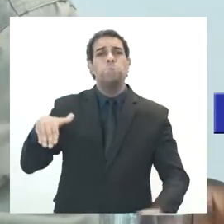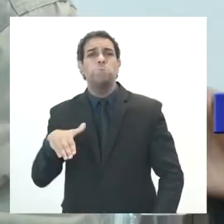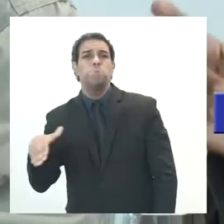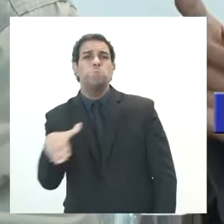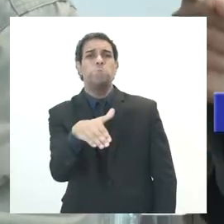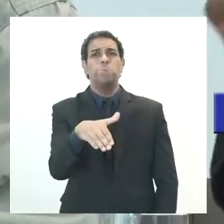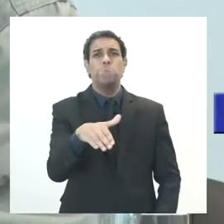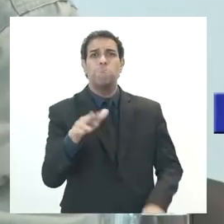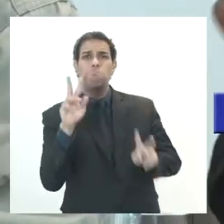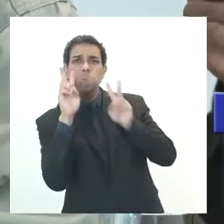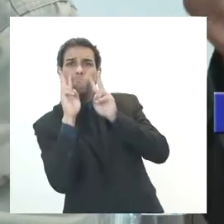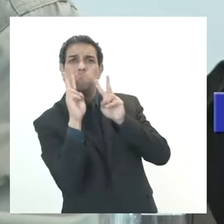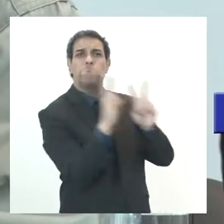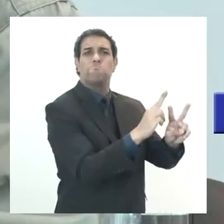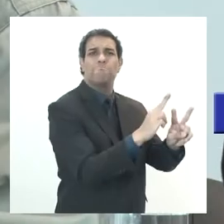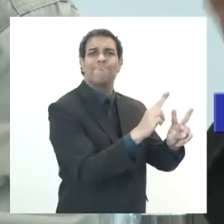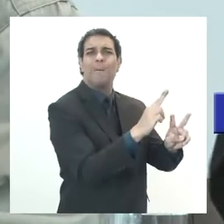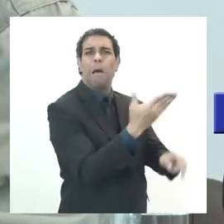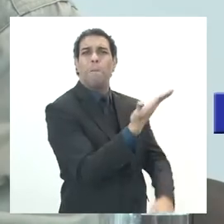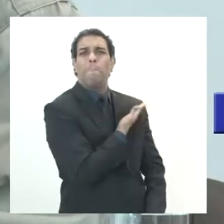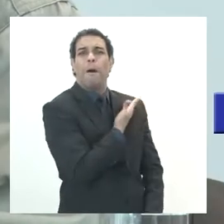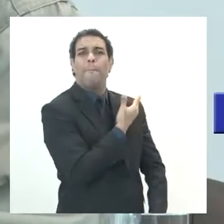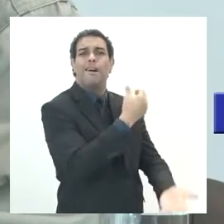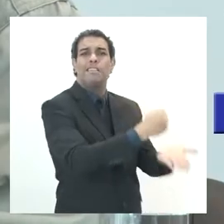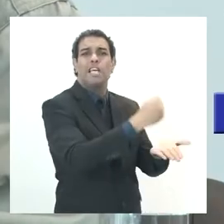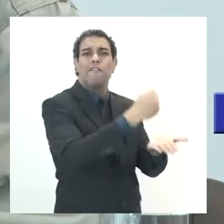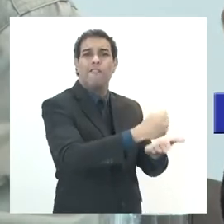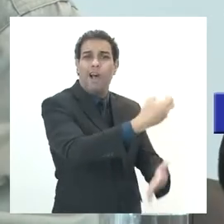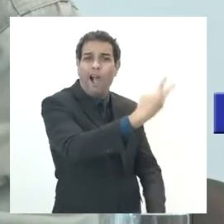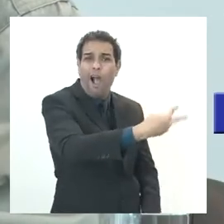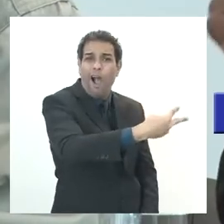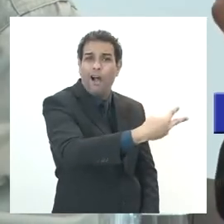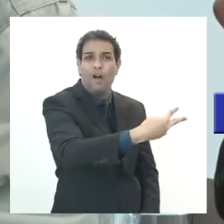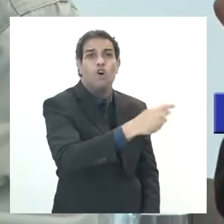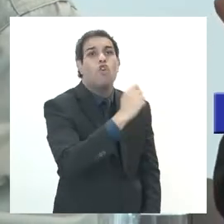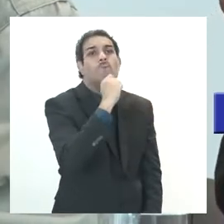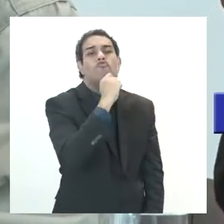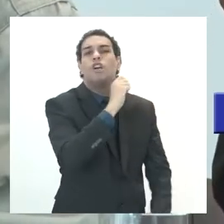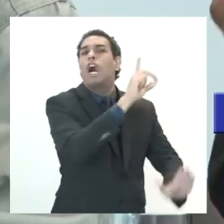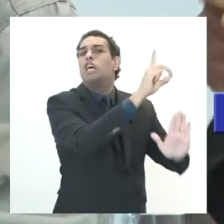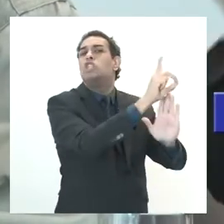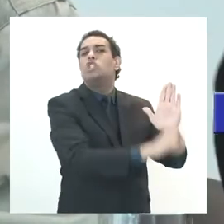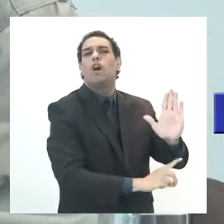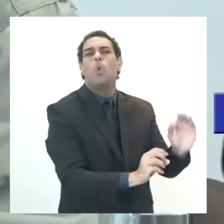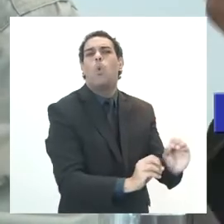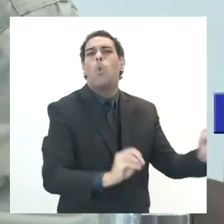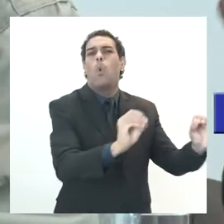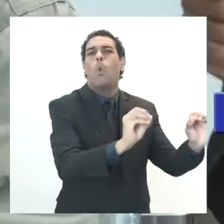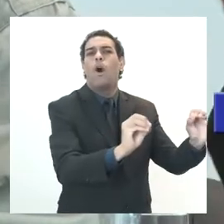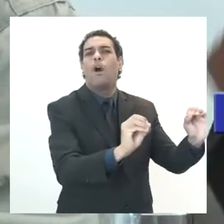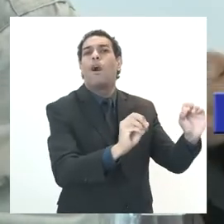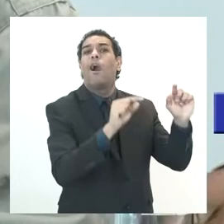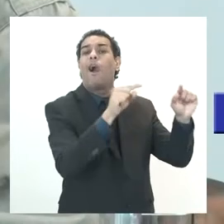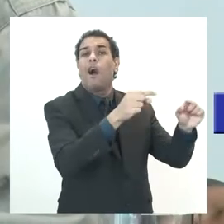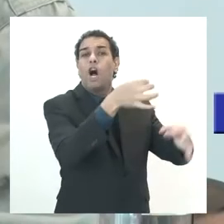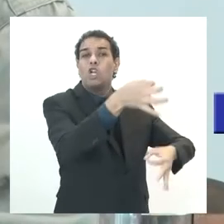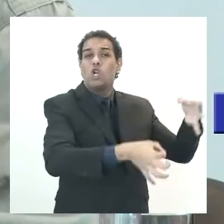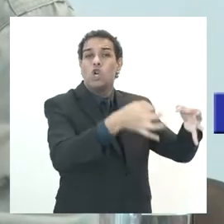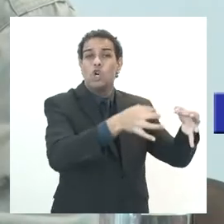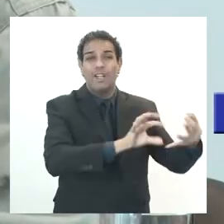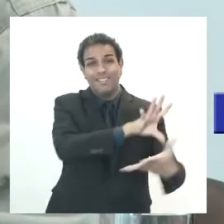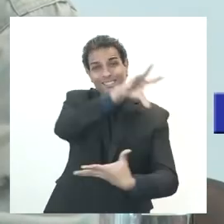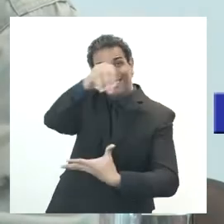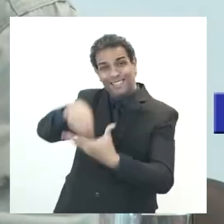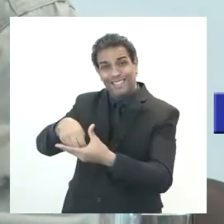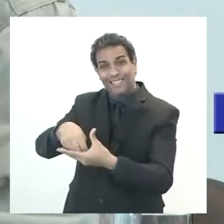e ele viu um companheiro que era terceirizado que não tinha direito e já é a pessoa jurídica dentro dos